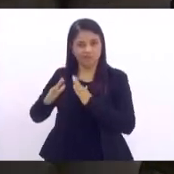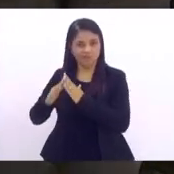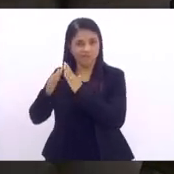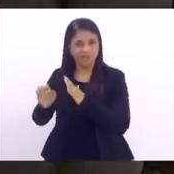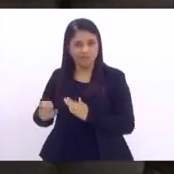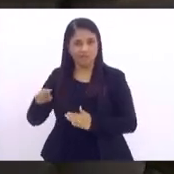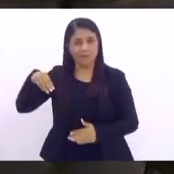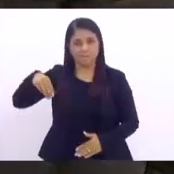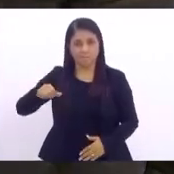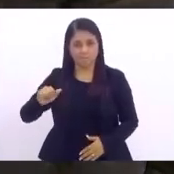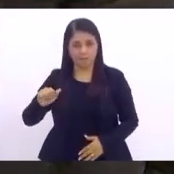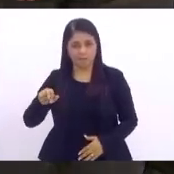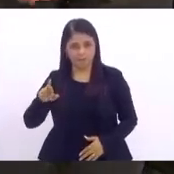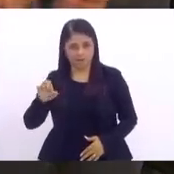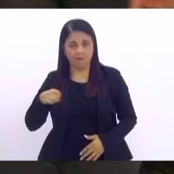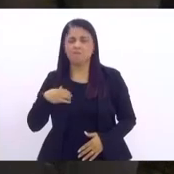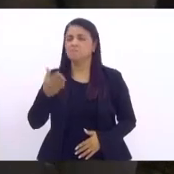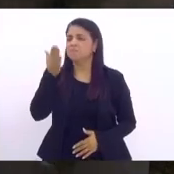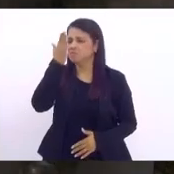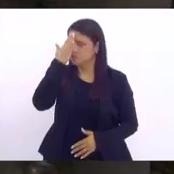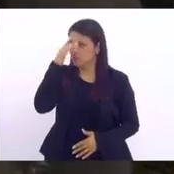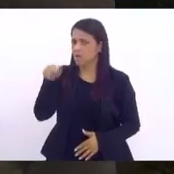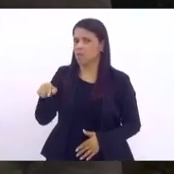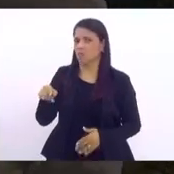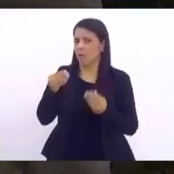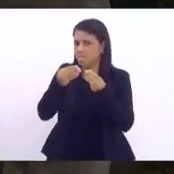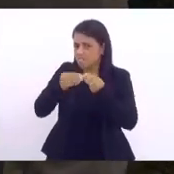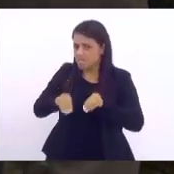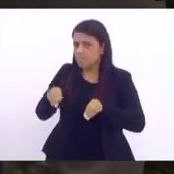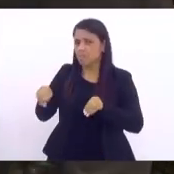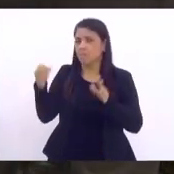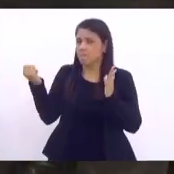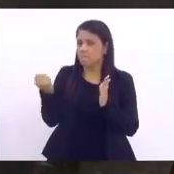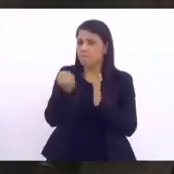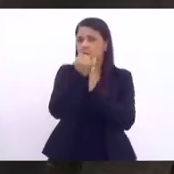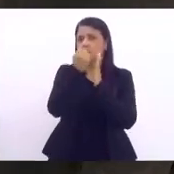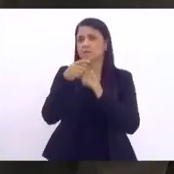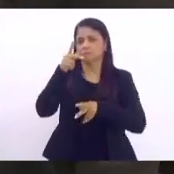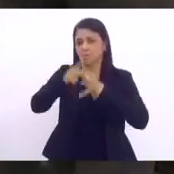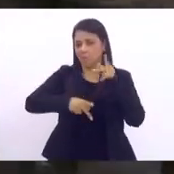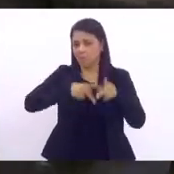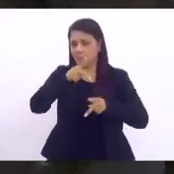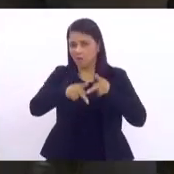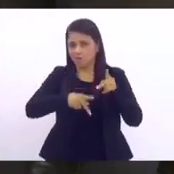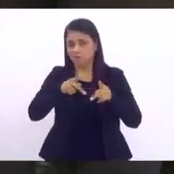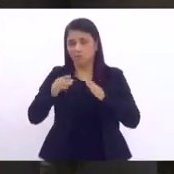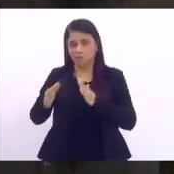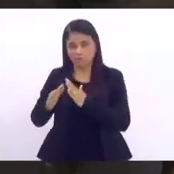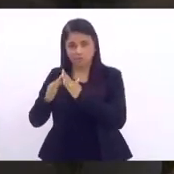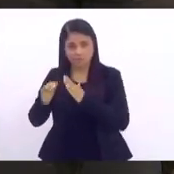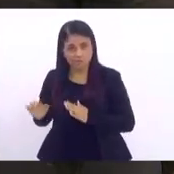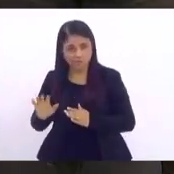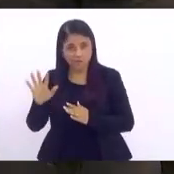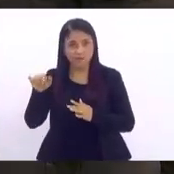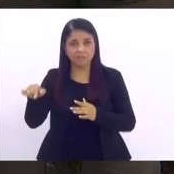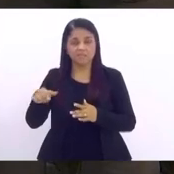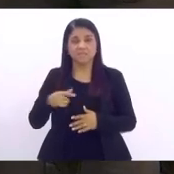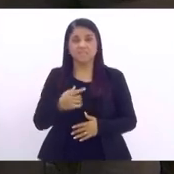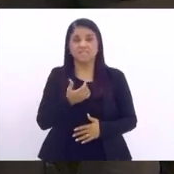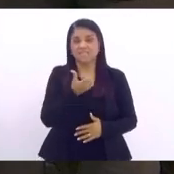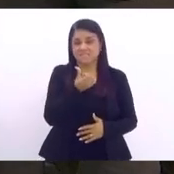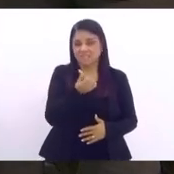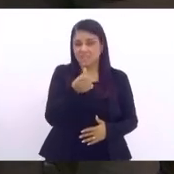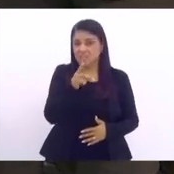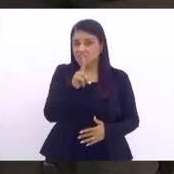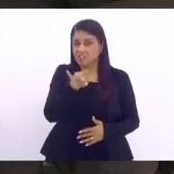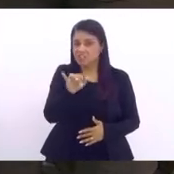é danoso, impactante para a população dessas favelas ter 6 dias consecutivos de